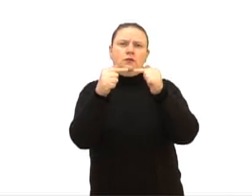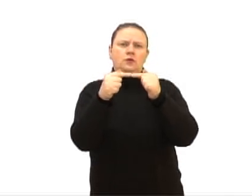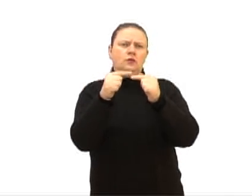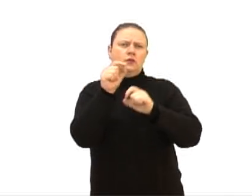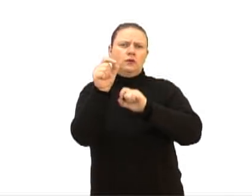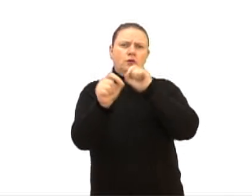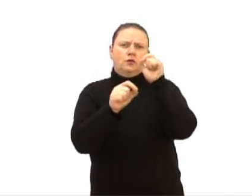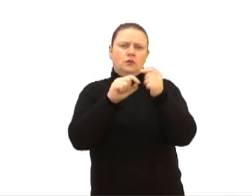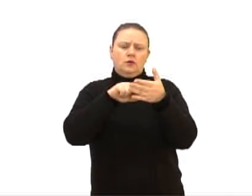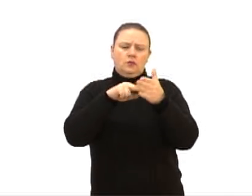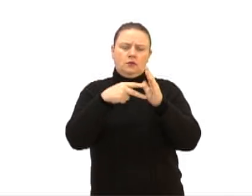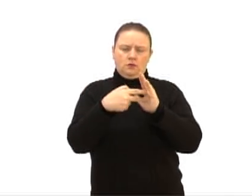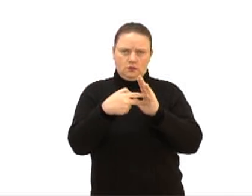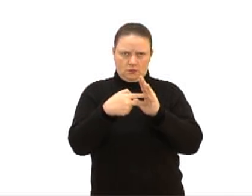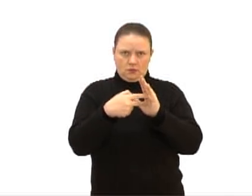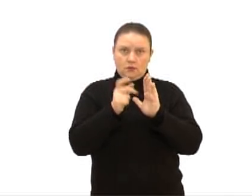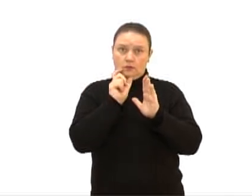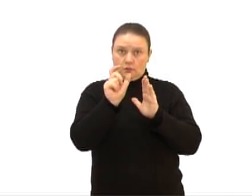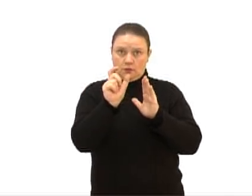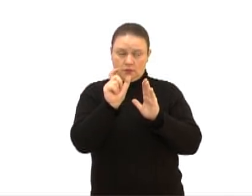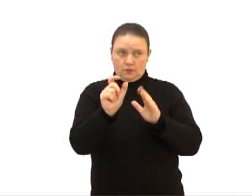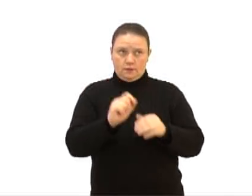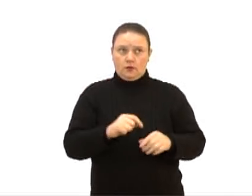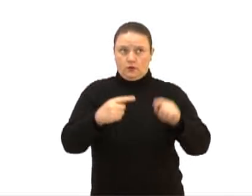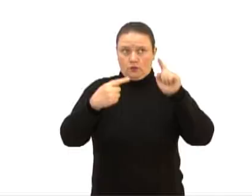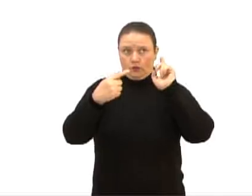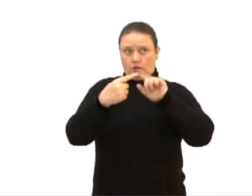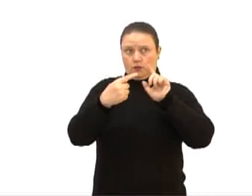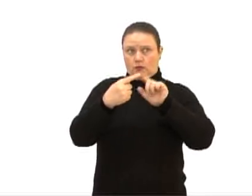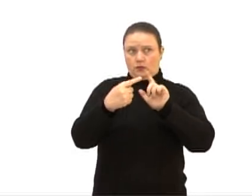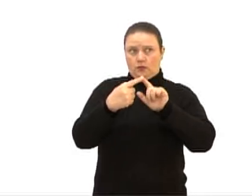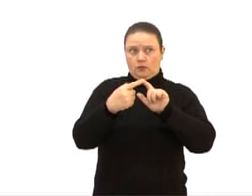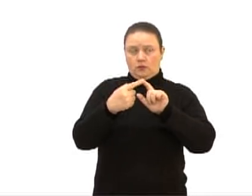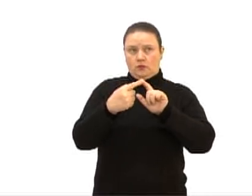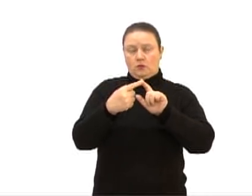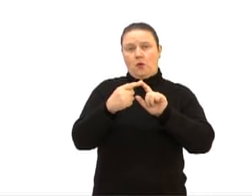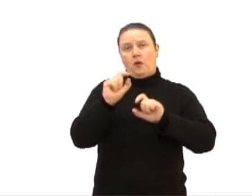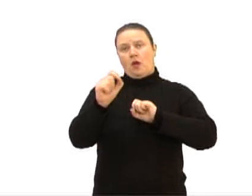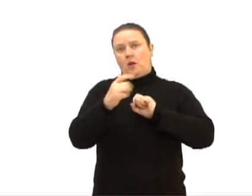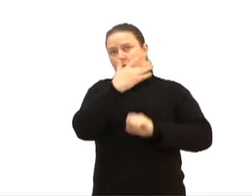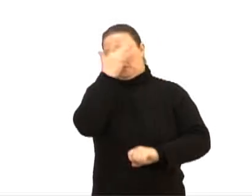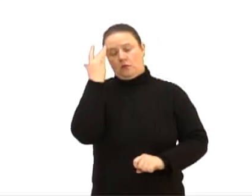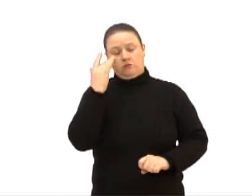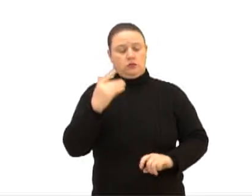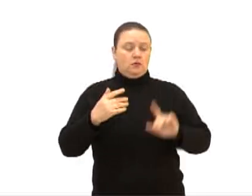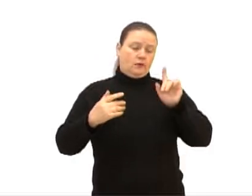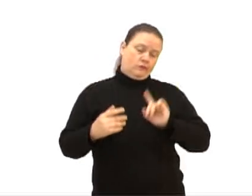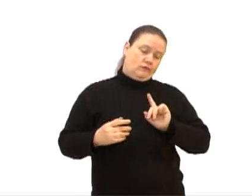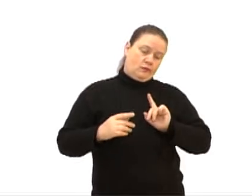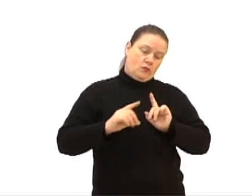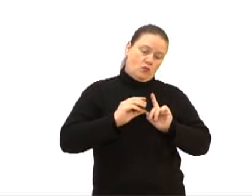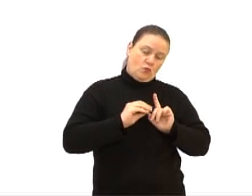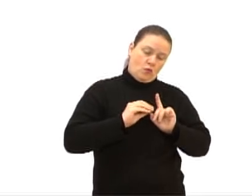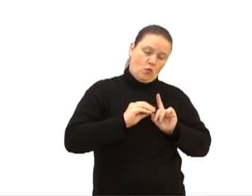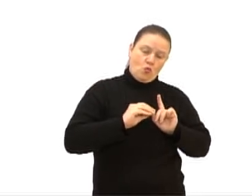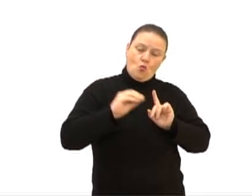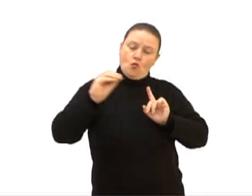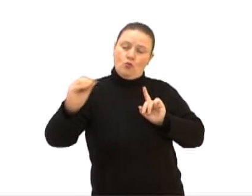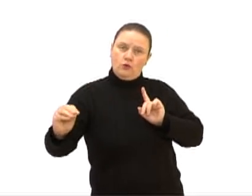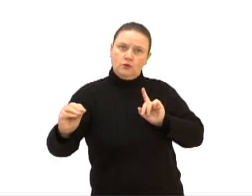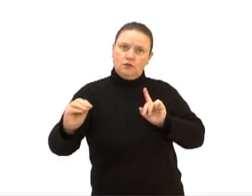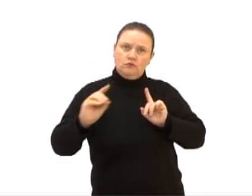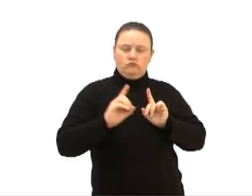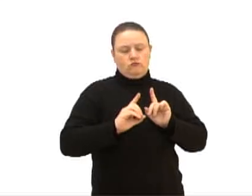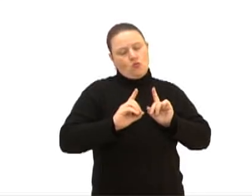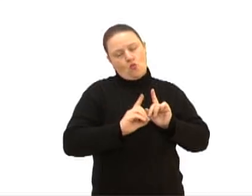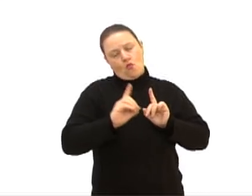que significa retirantes. Então, dois significados. O primeiro, que se retira ou se retira,